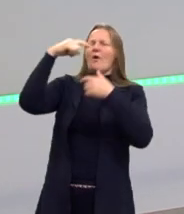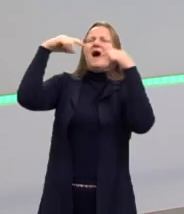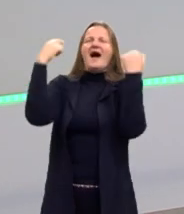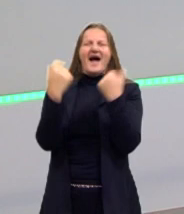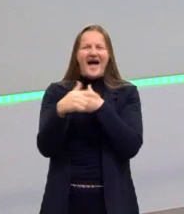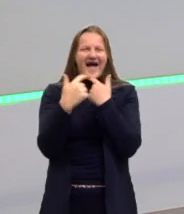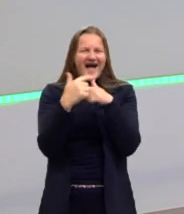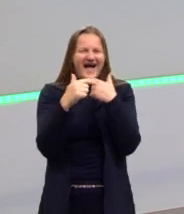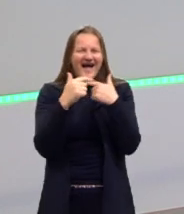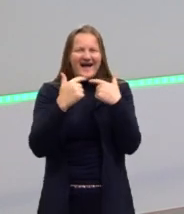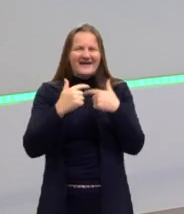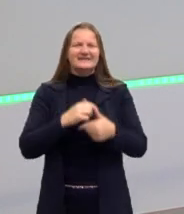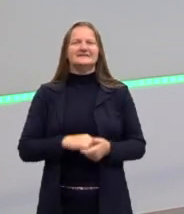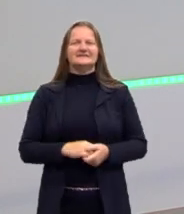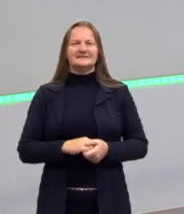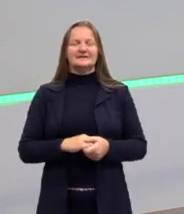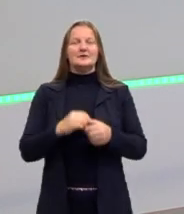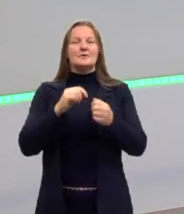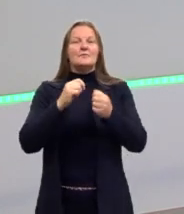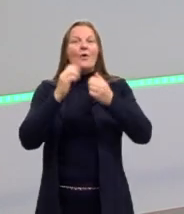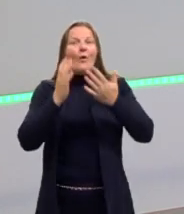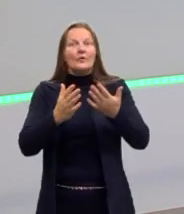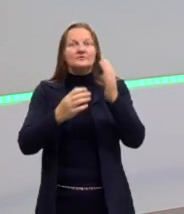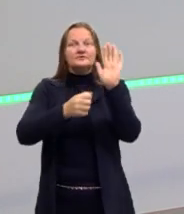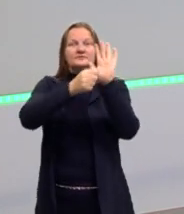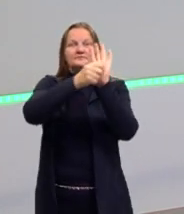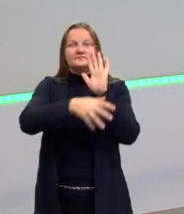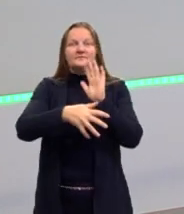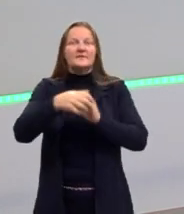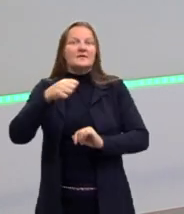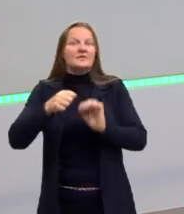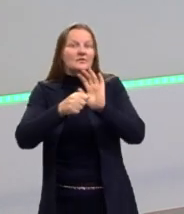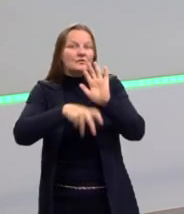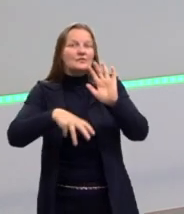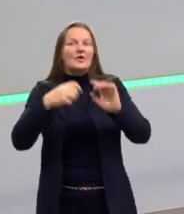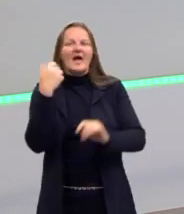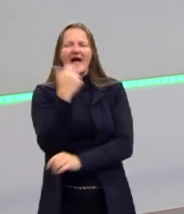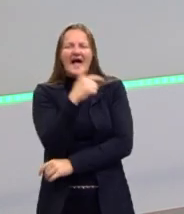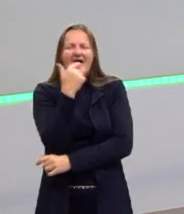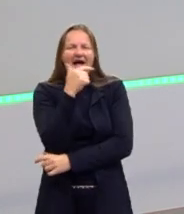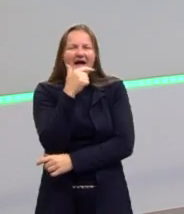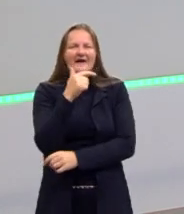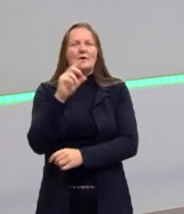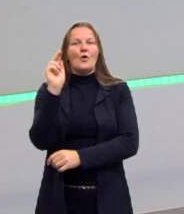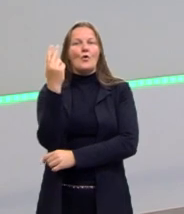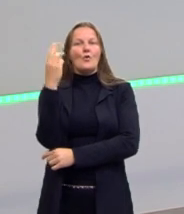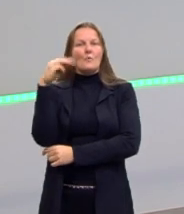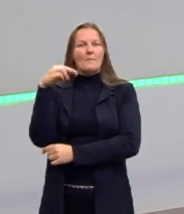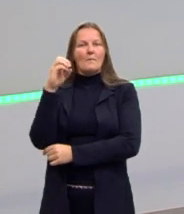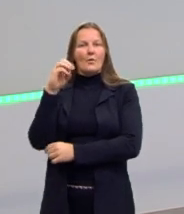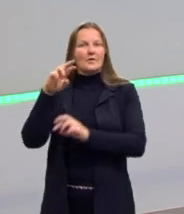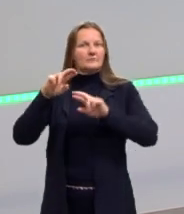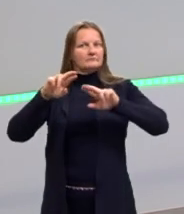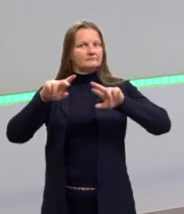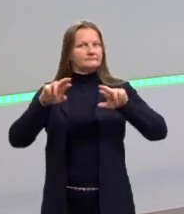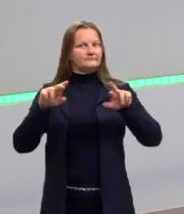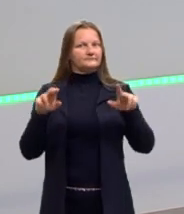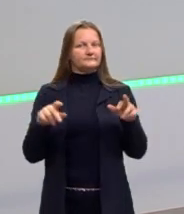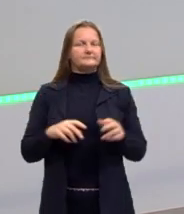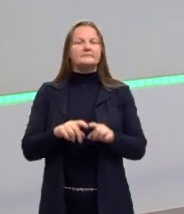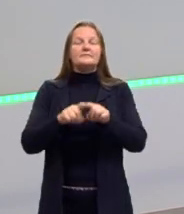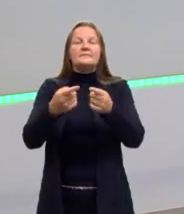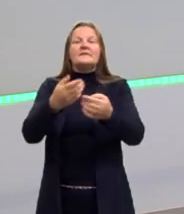que são os gêneros né de humor Então hoje a gente fala sobre isso mas antes